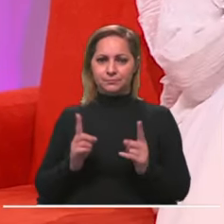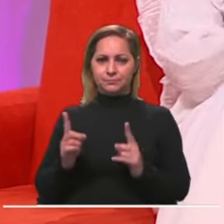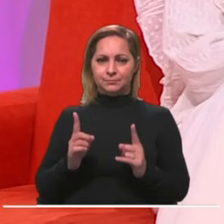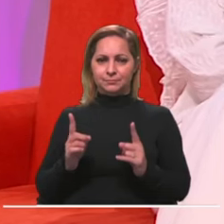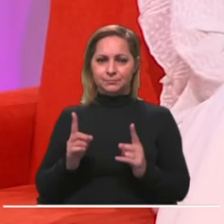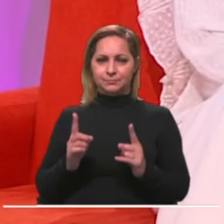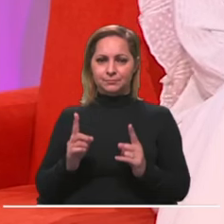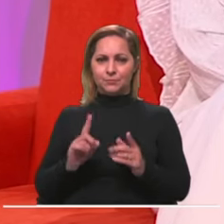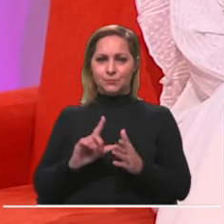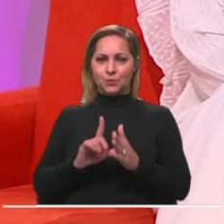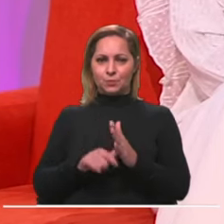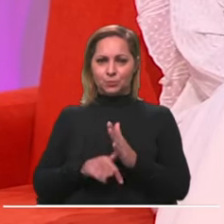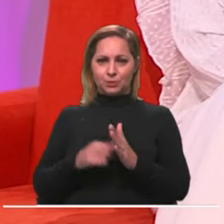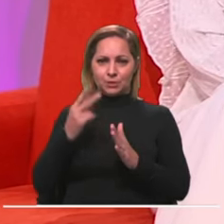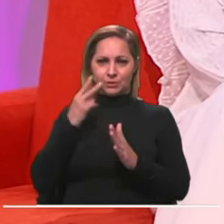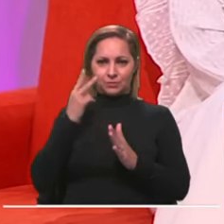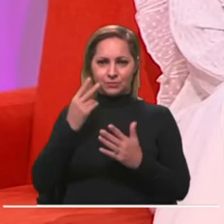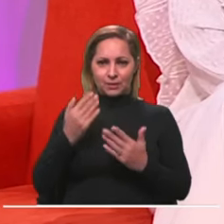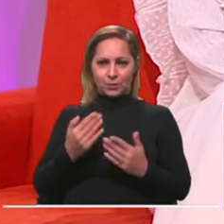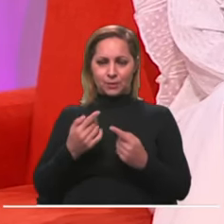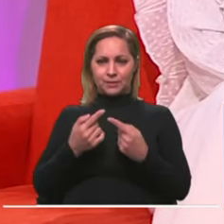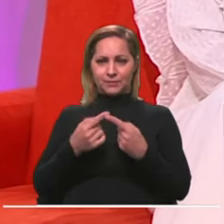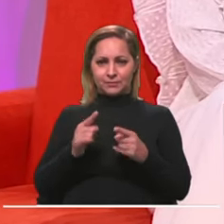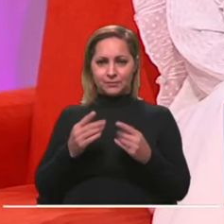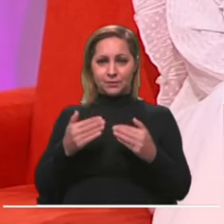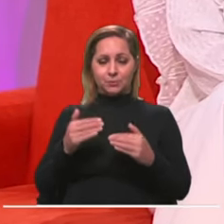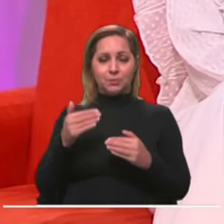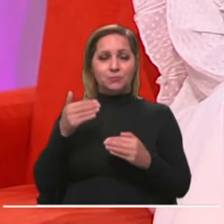com projetos diferentes de vida e mas o futuro nunca se sabe